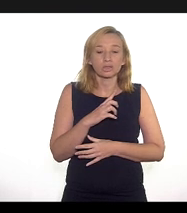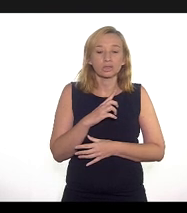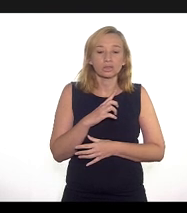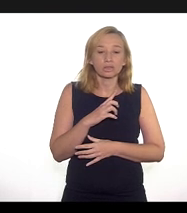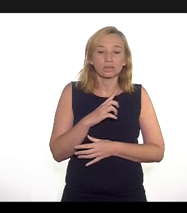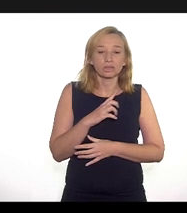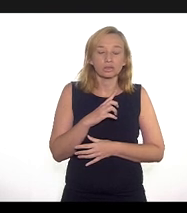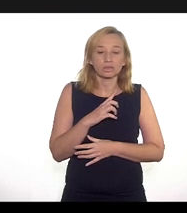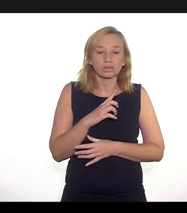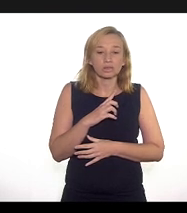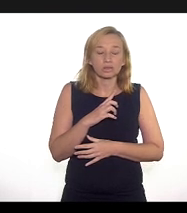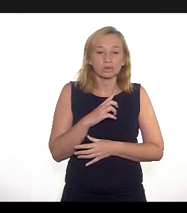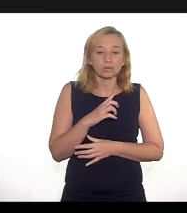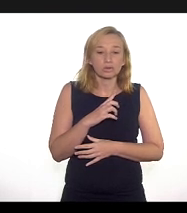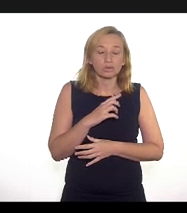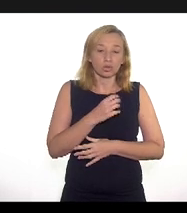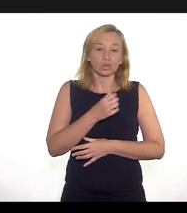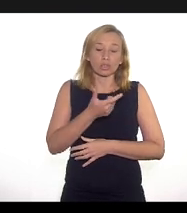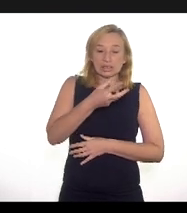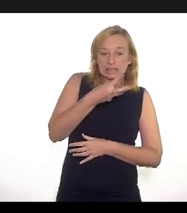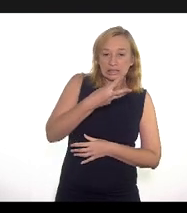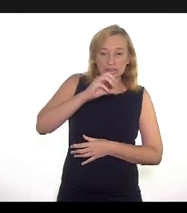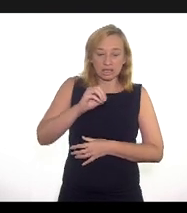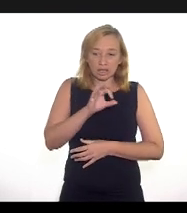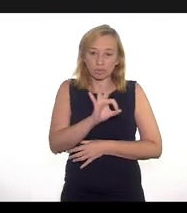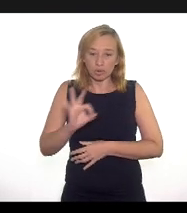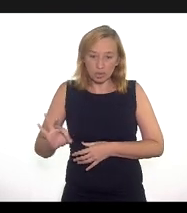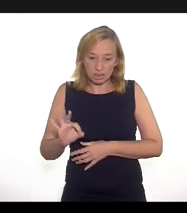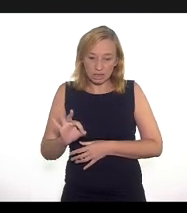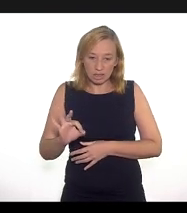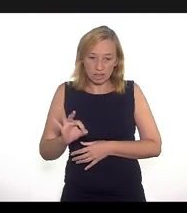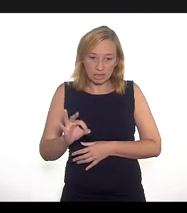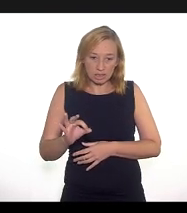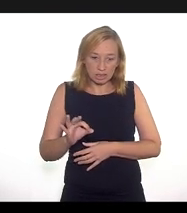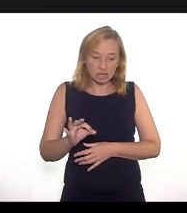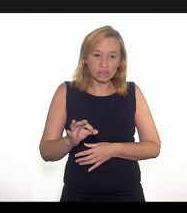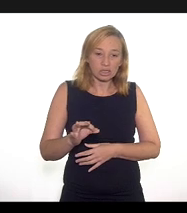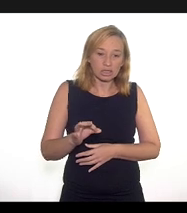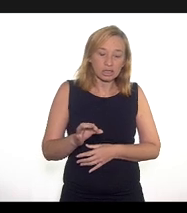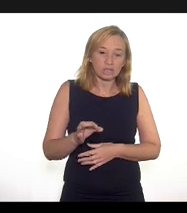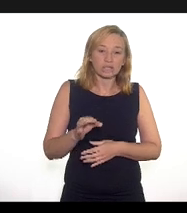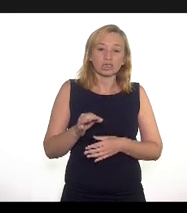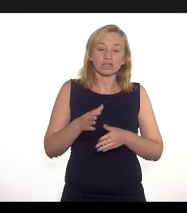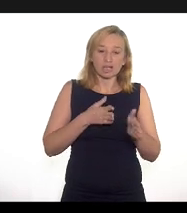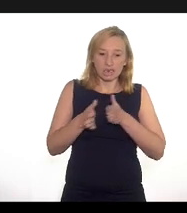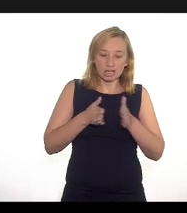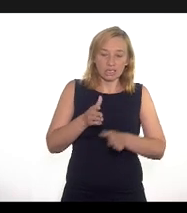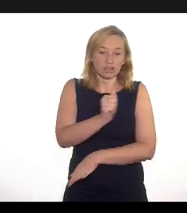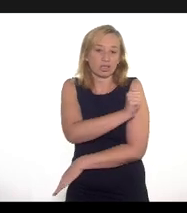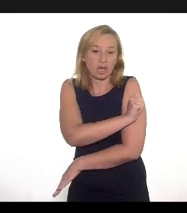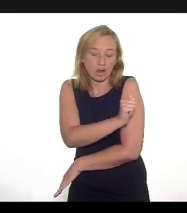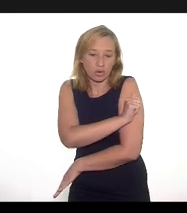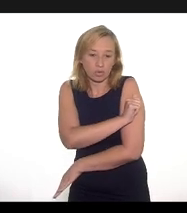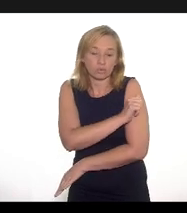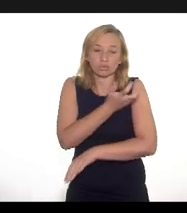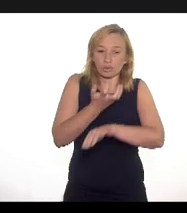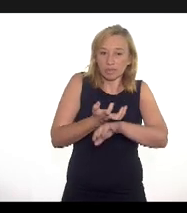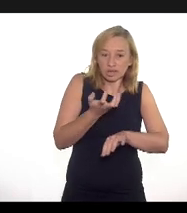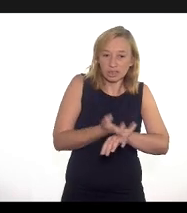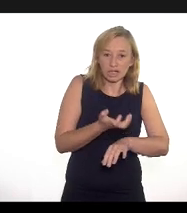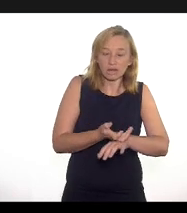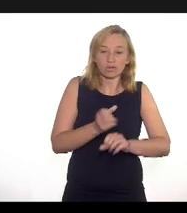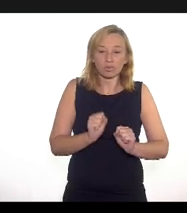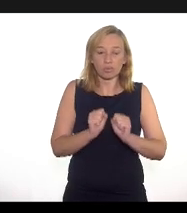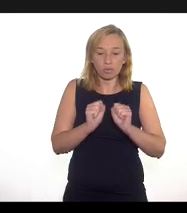de presença de 30% da carga horária das disciplinas, porque aquilo que pôde ser dado